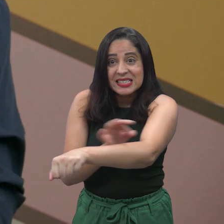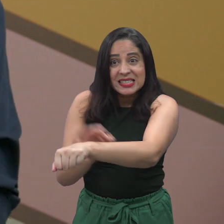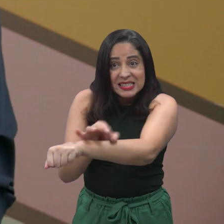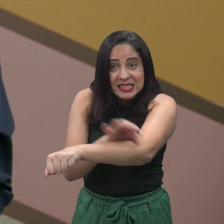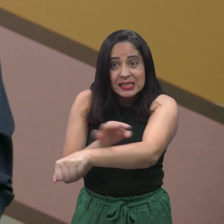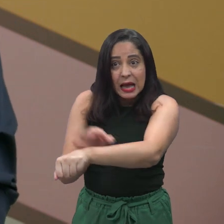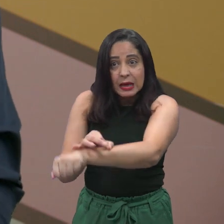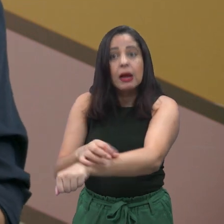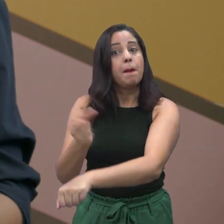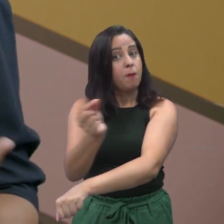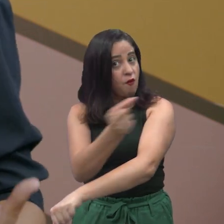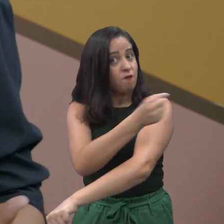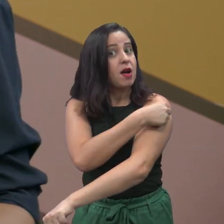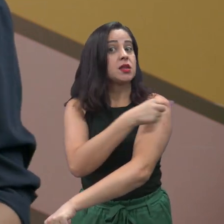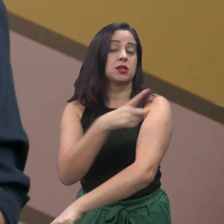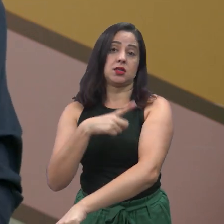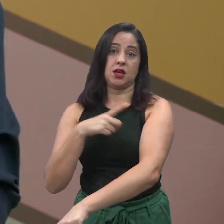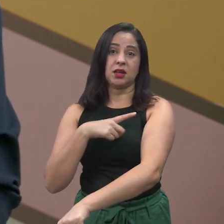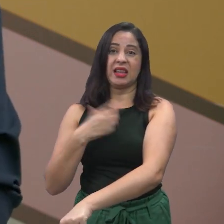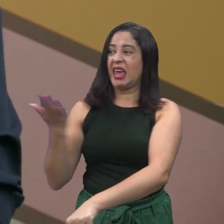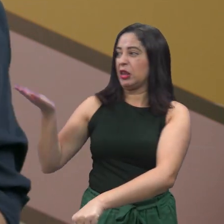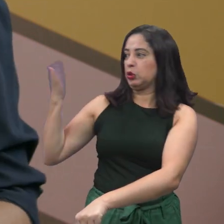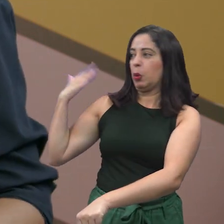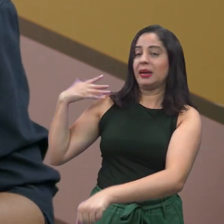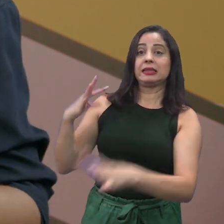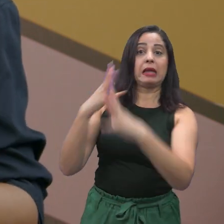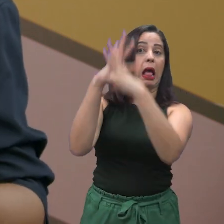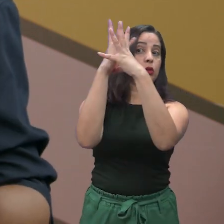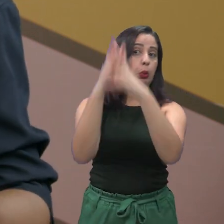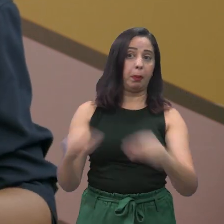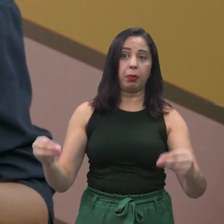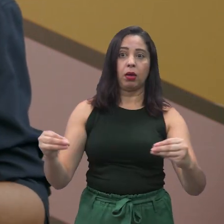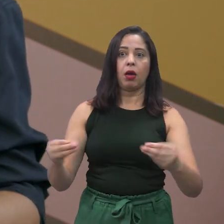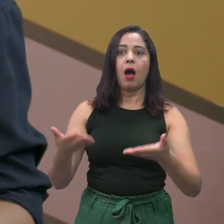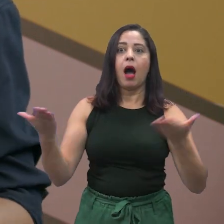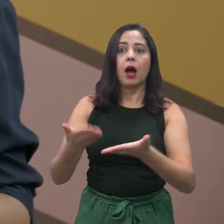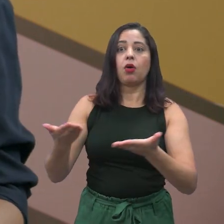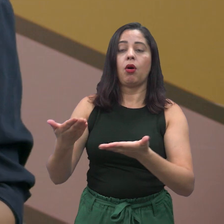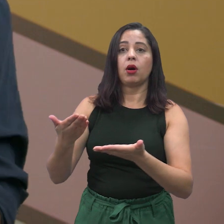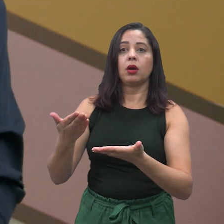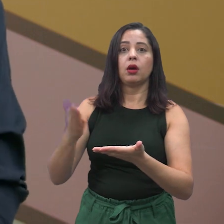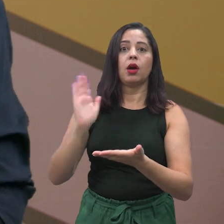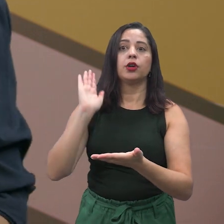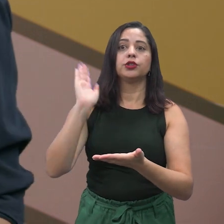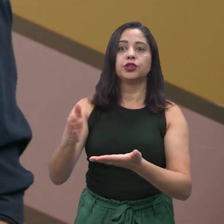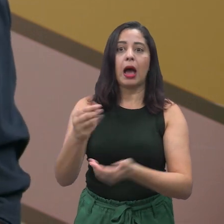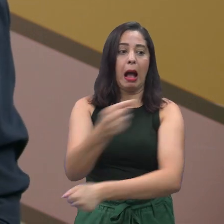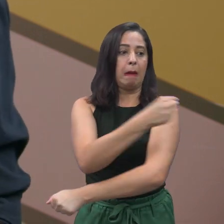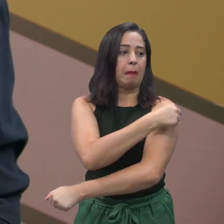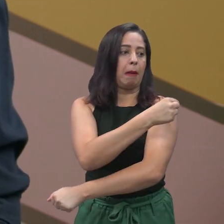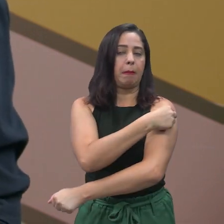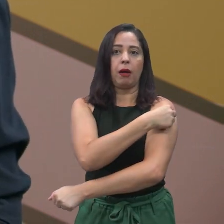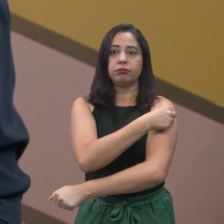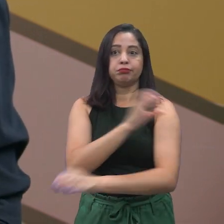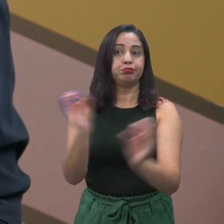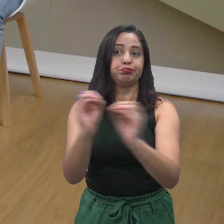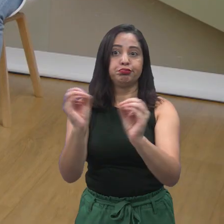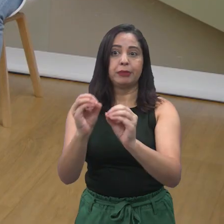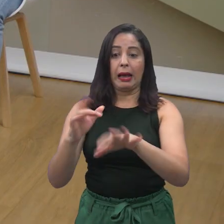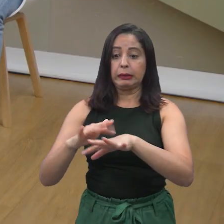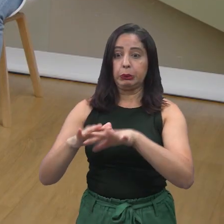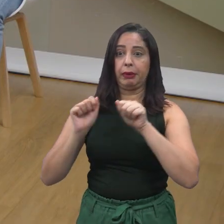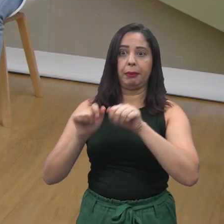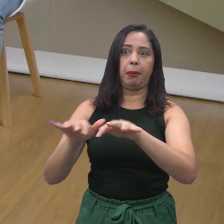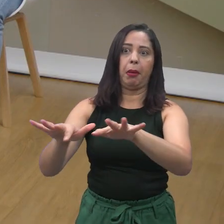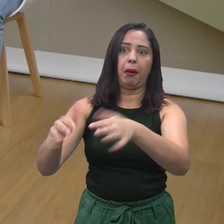estavam controladas e que começaram a ter um risco de voltar devido ao descontrole dos reforços. É